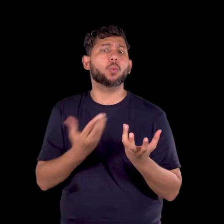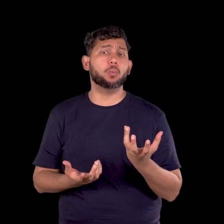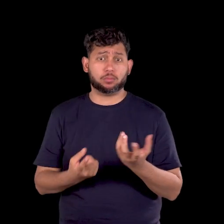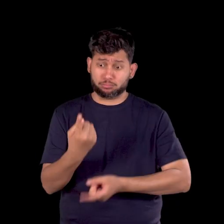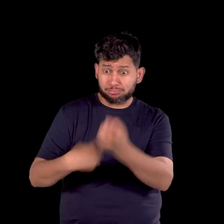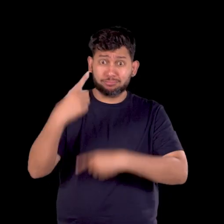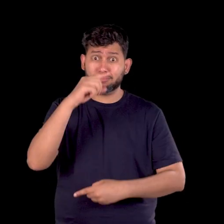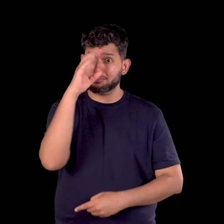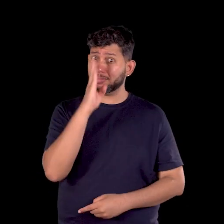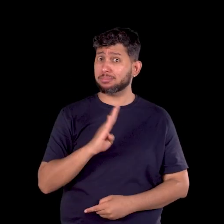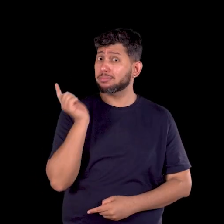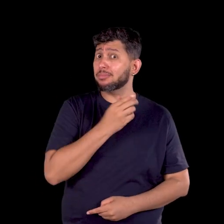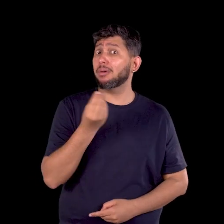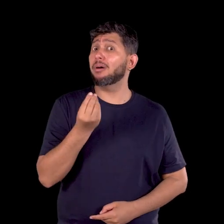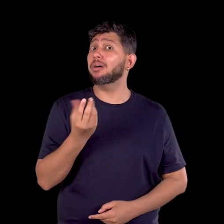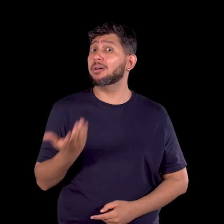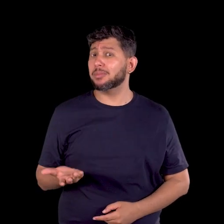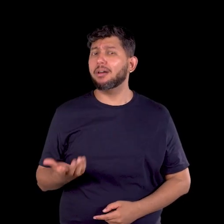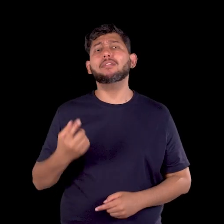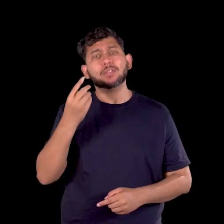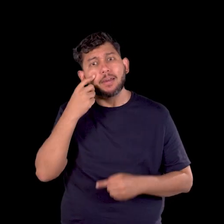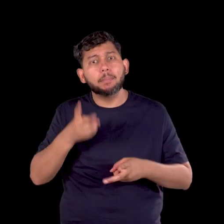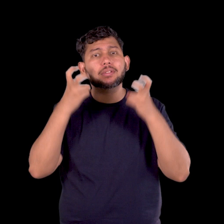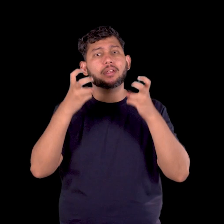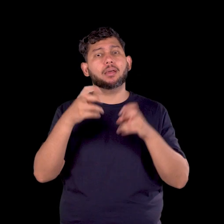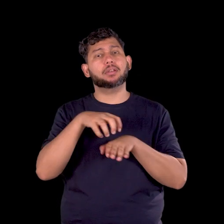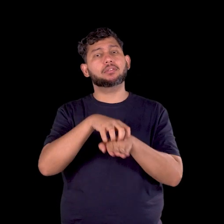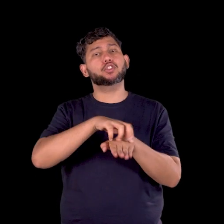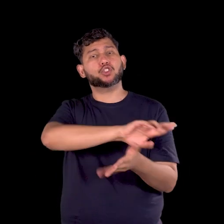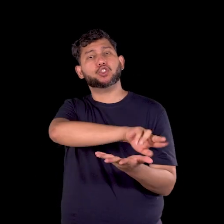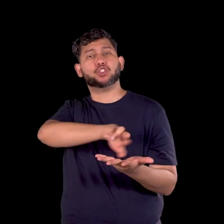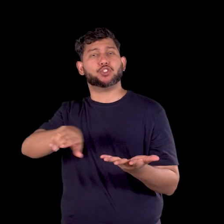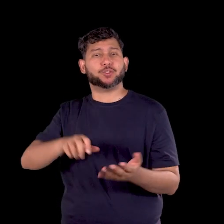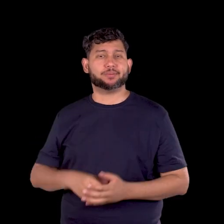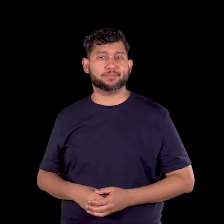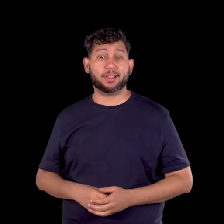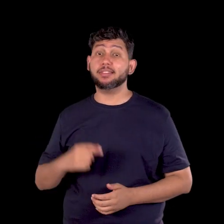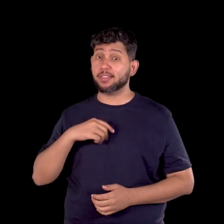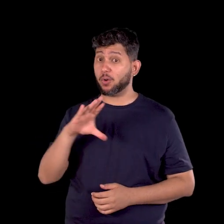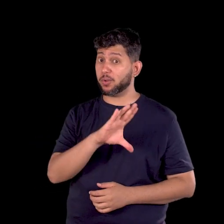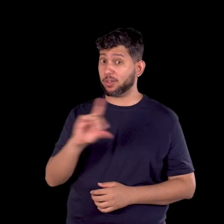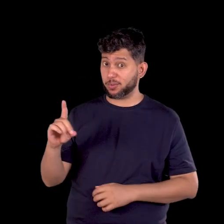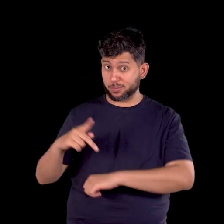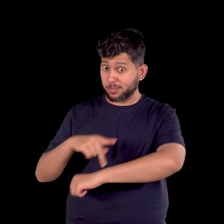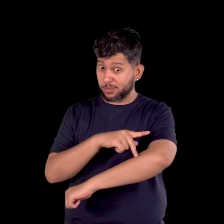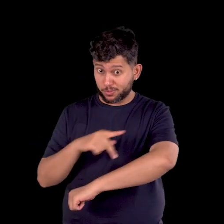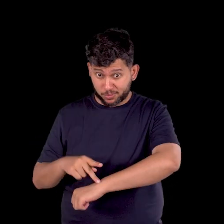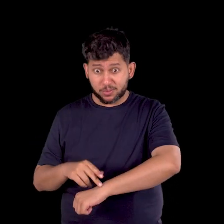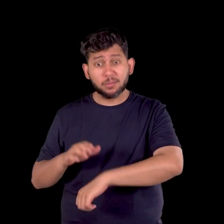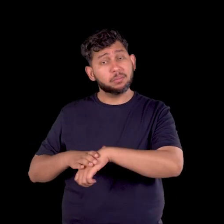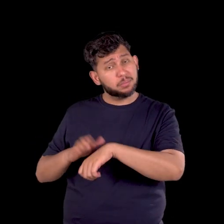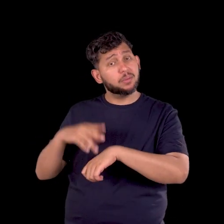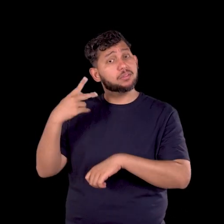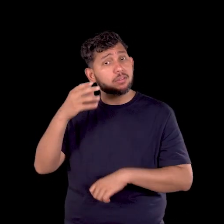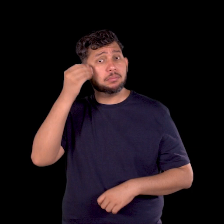da logística nacional e global e do potencial de se alavancar o crescimento econômico do país, analisando os vários